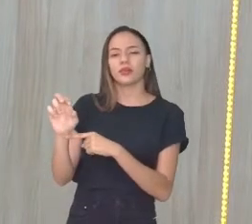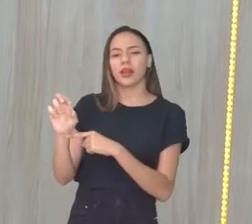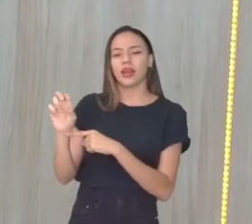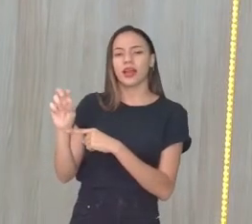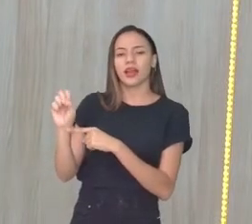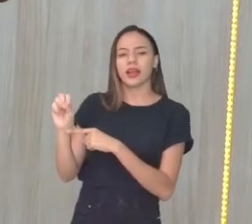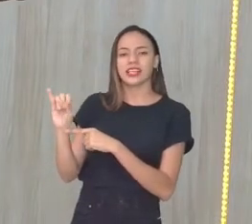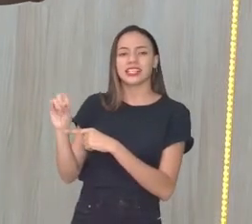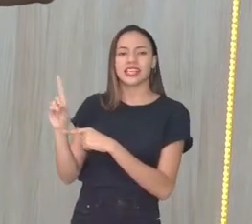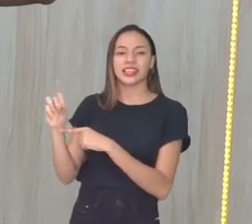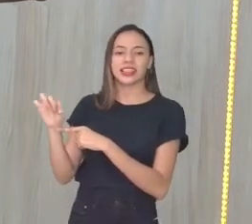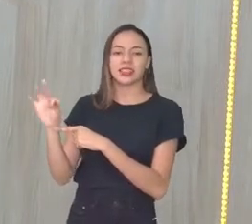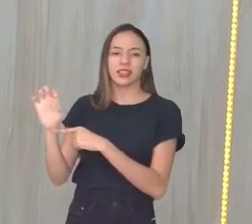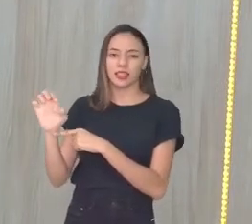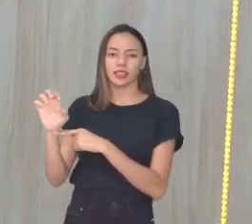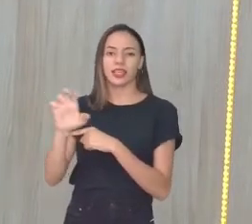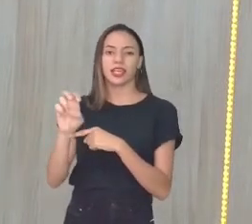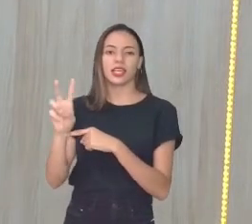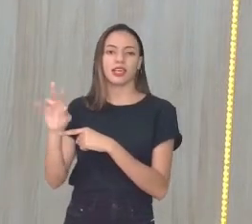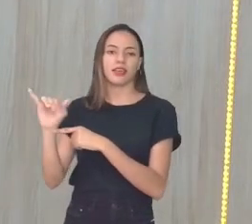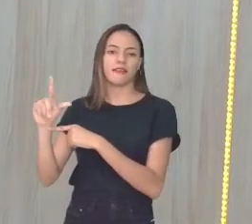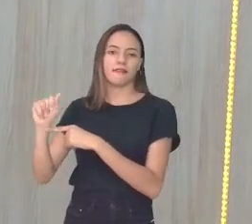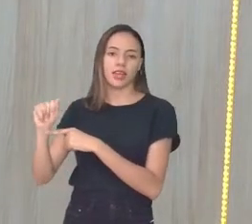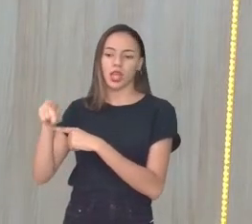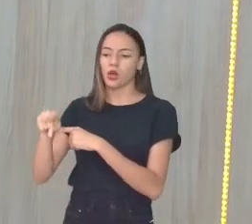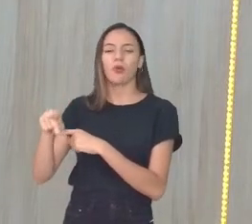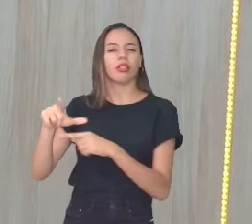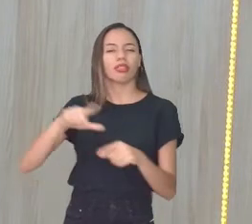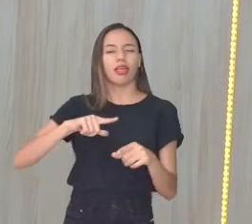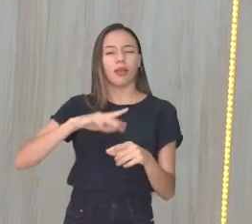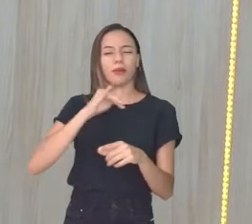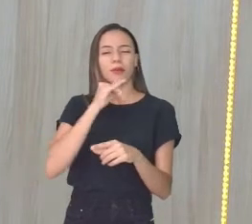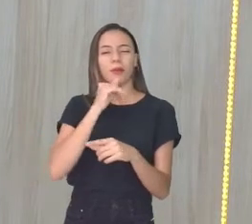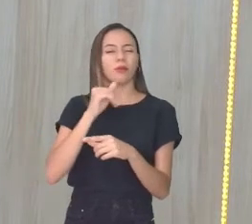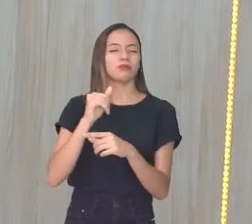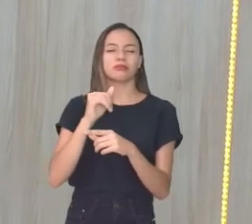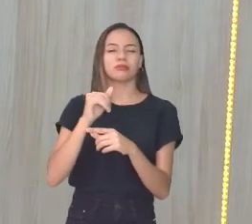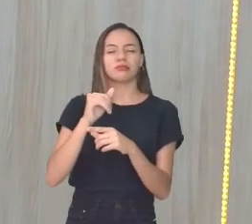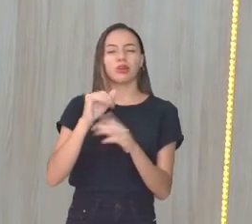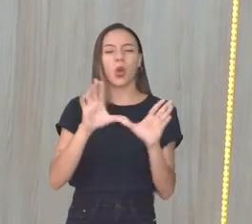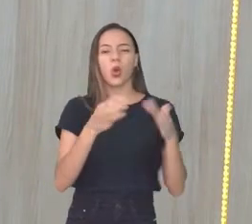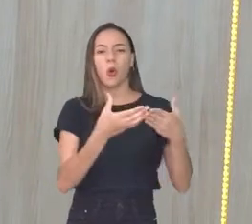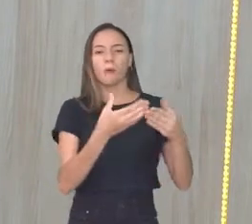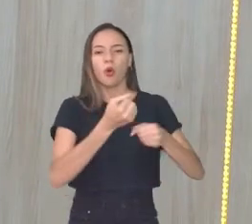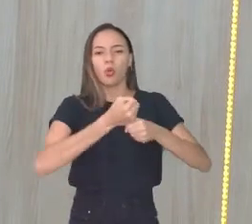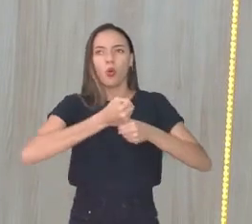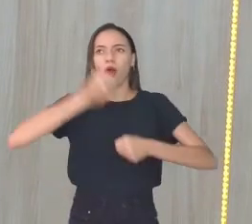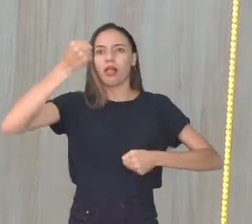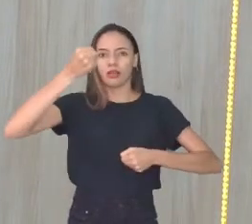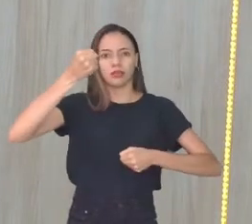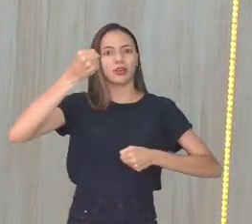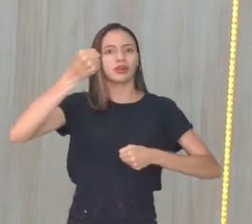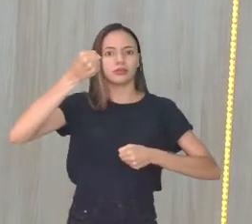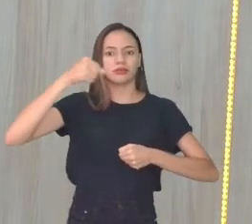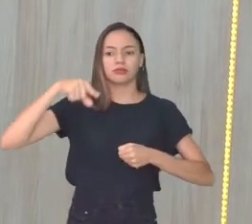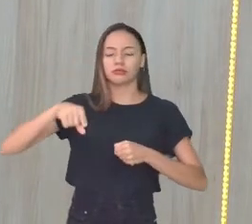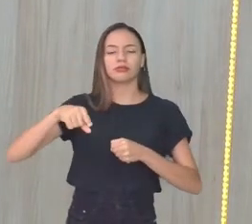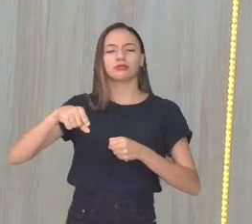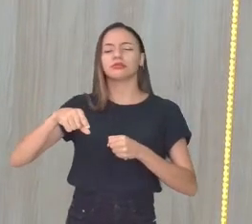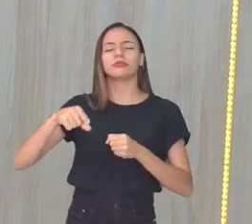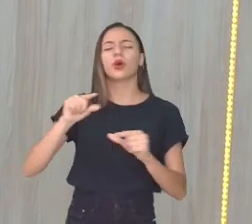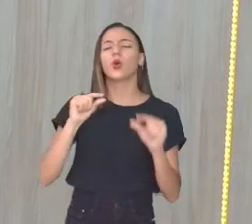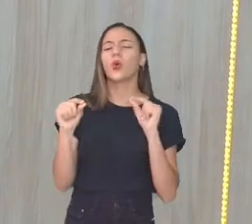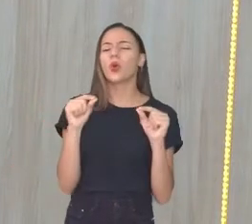sei que você tá ligado. De Resident Evil, né? Da Umbrella Corporation. Né? Agora, o que foi